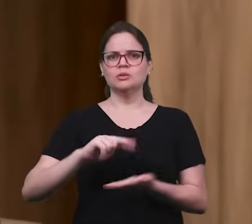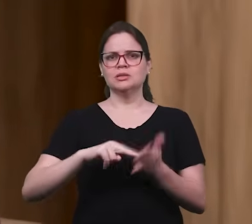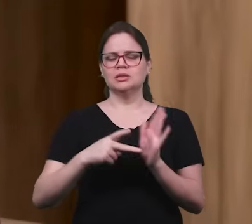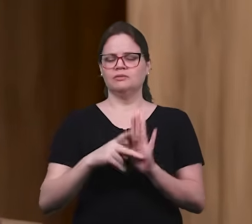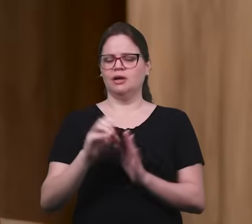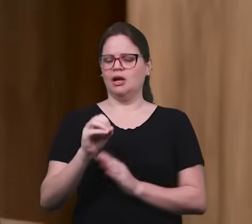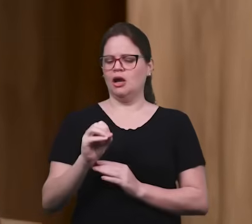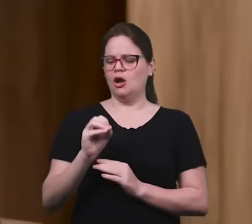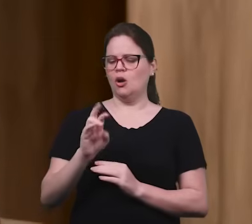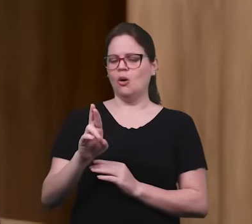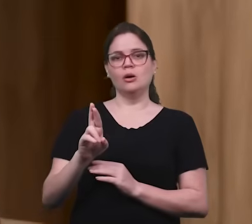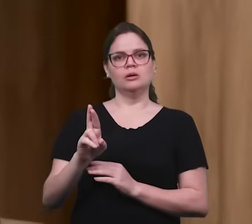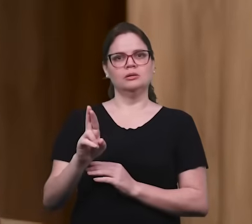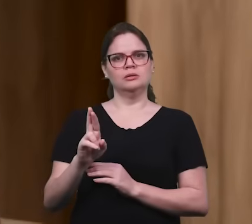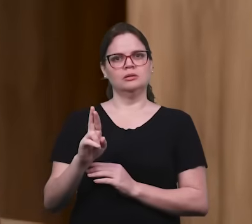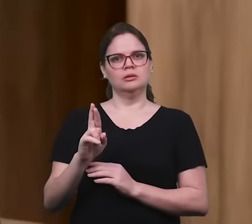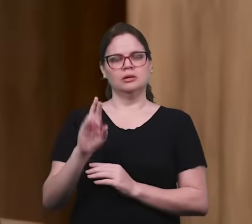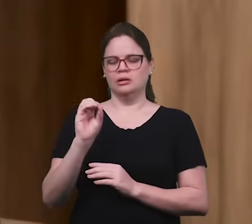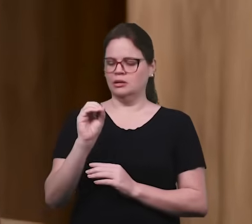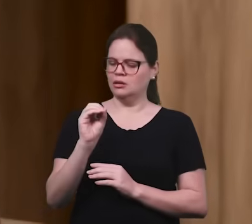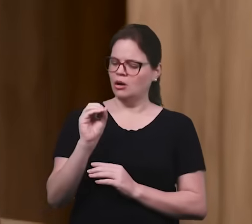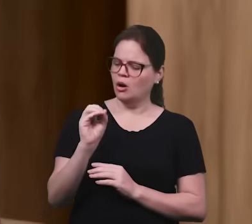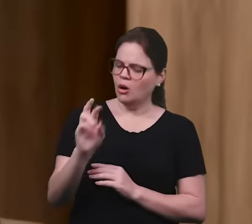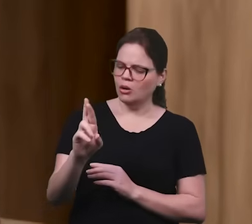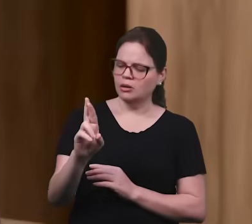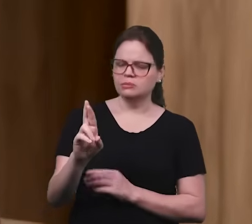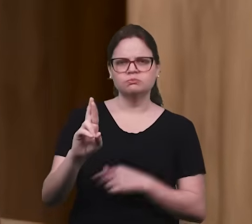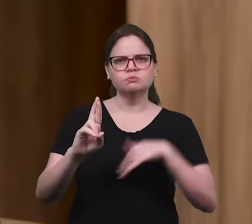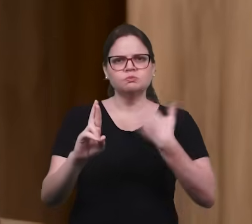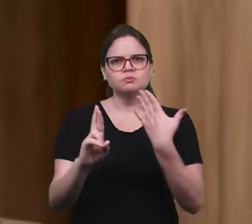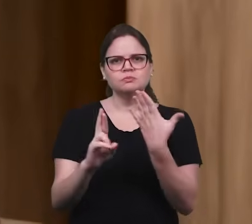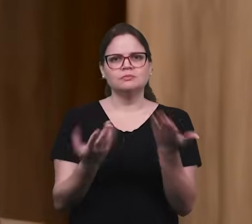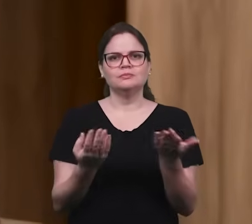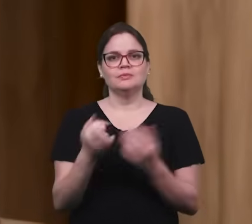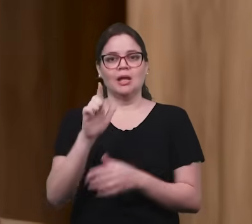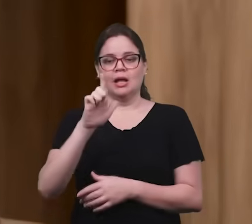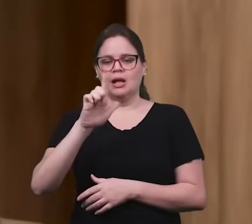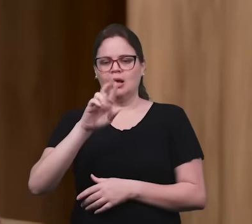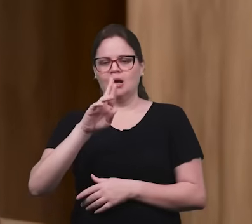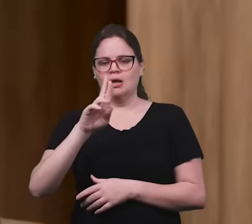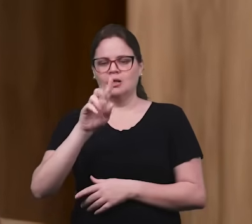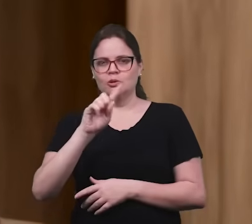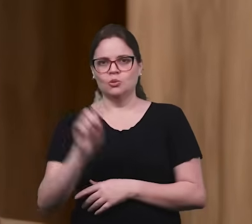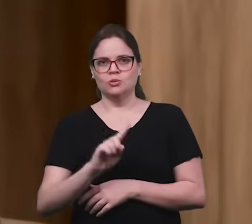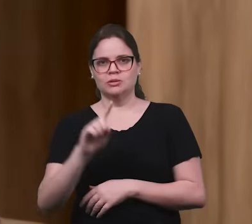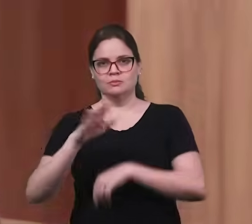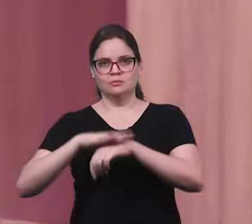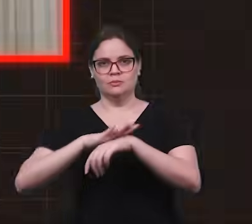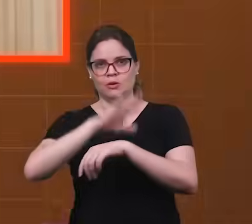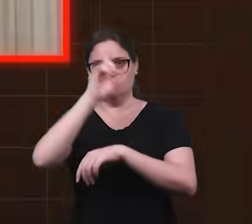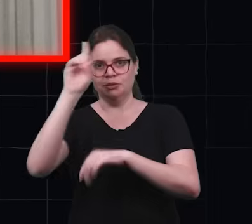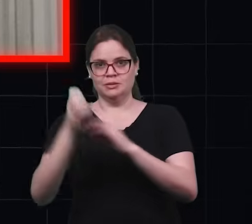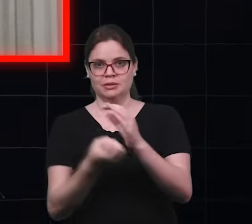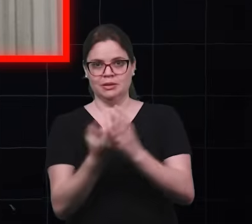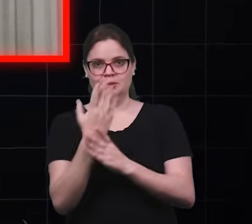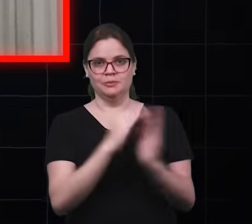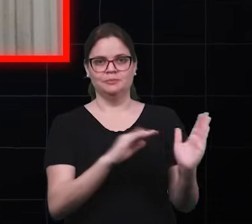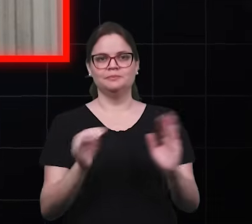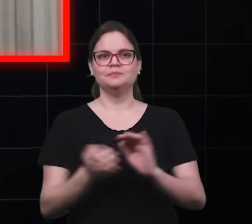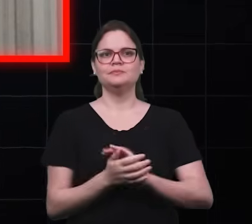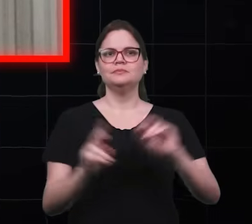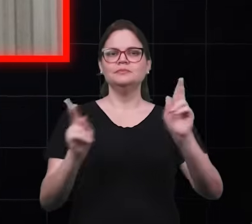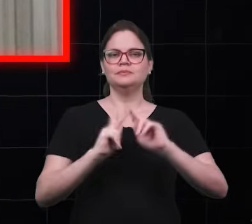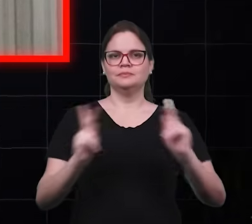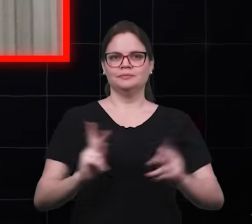or, né? A luz or, a luz criada. Pastor Wellington, o que a gente pode falar a respeito disso? A paz do Senhor. A paz do